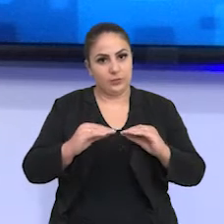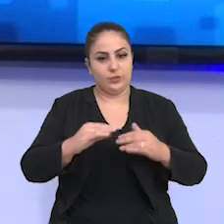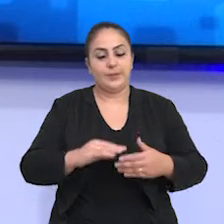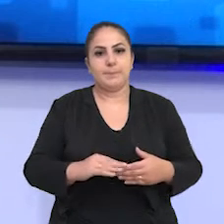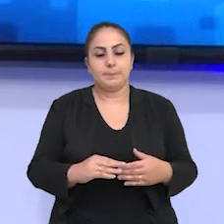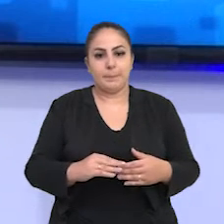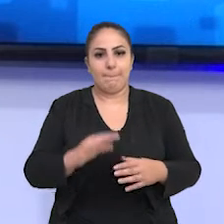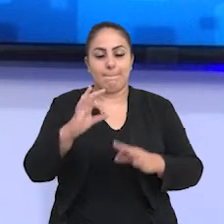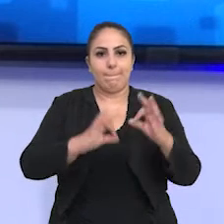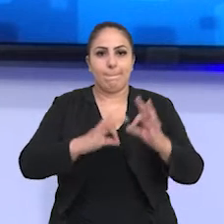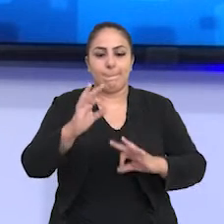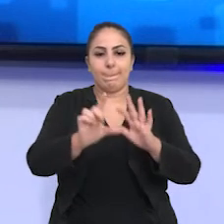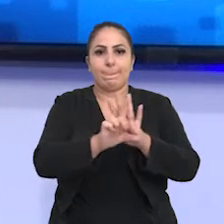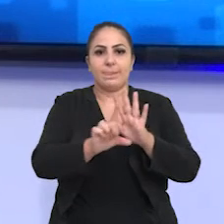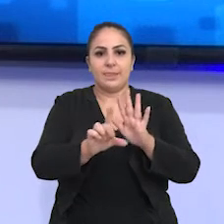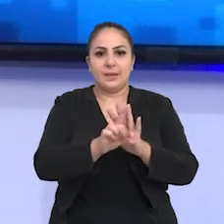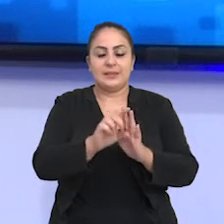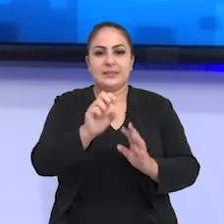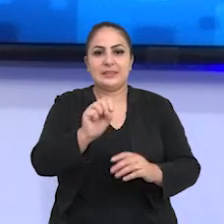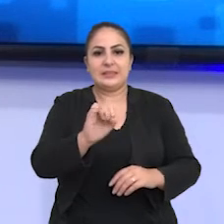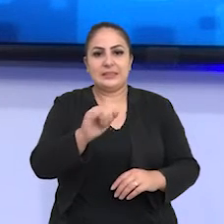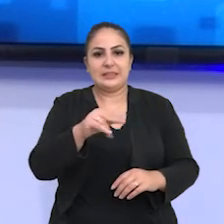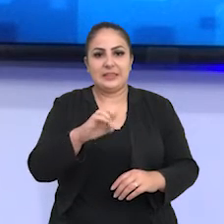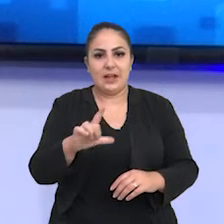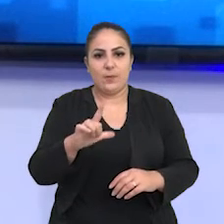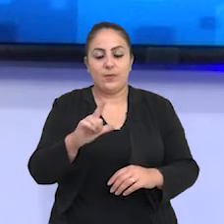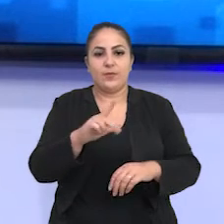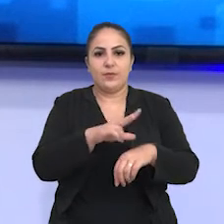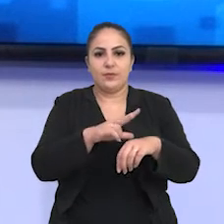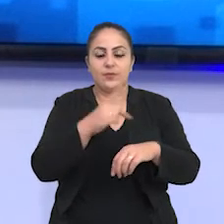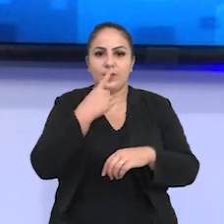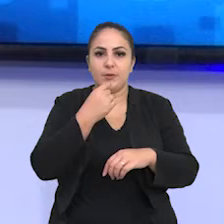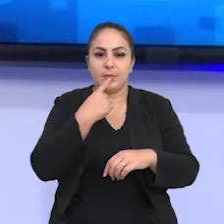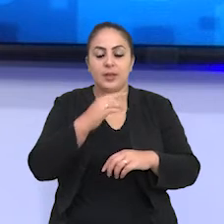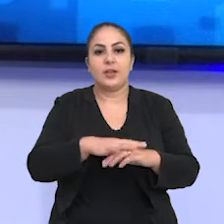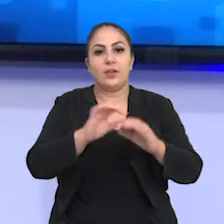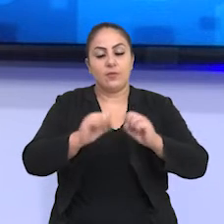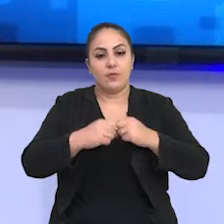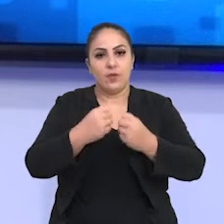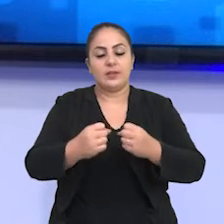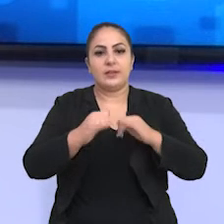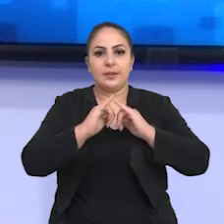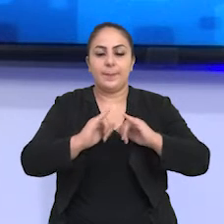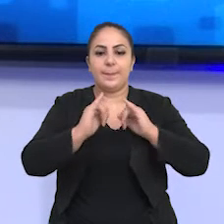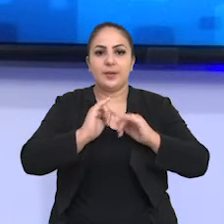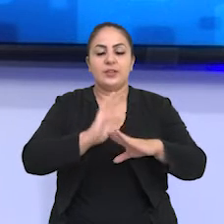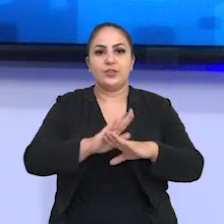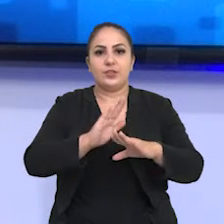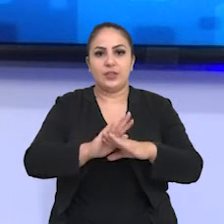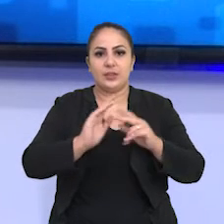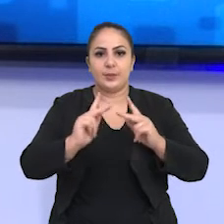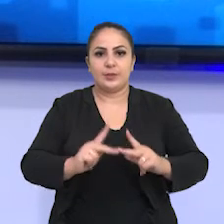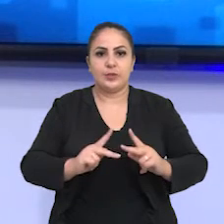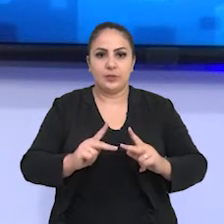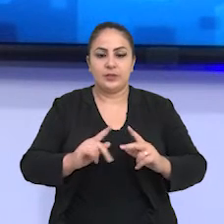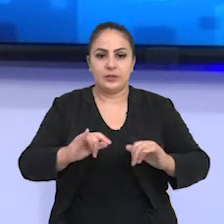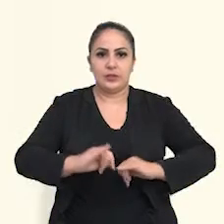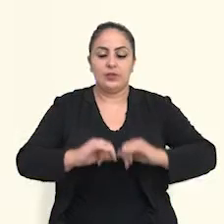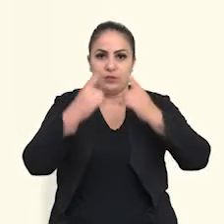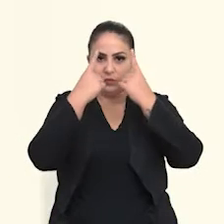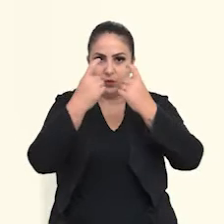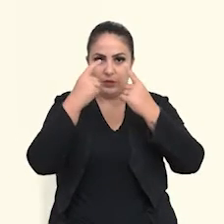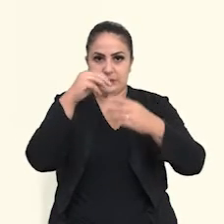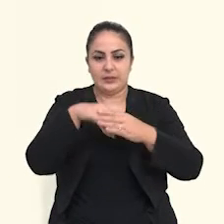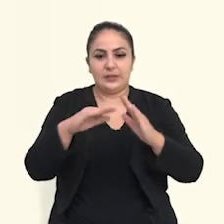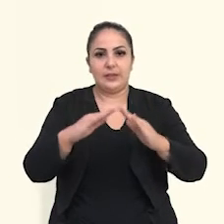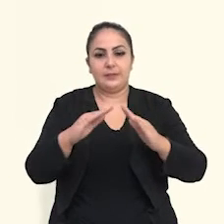Boa noite. Projeto de lei Sinal Vermelho reforça a campanha de ajuda às vítimas de violência doméstica.